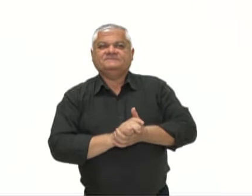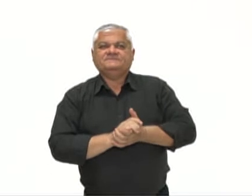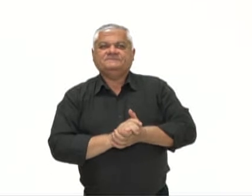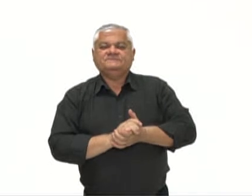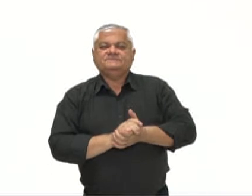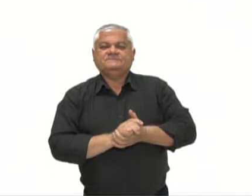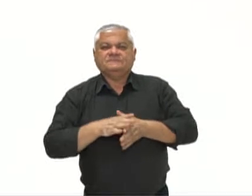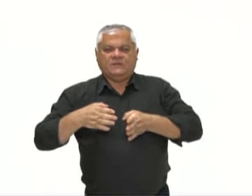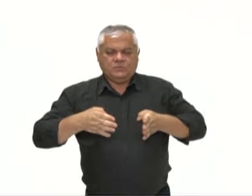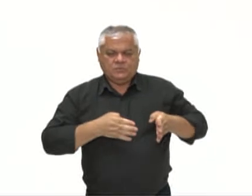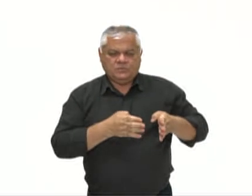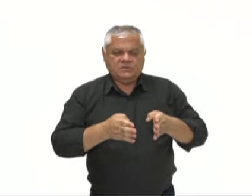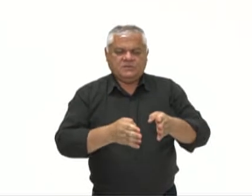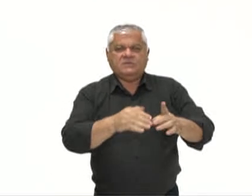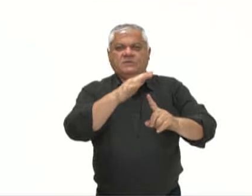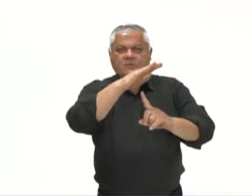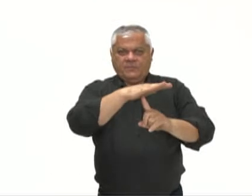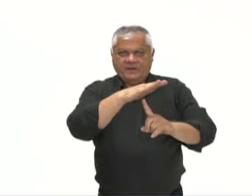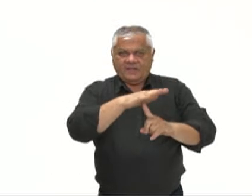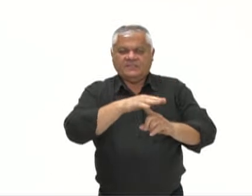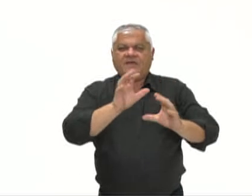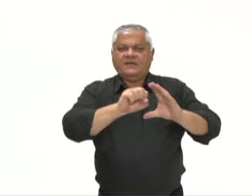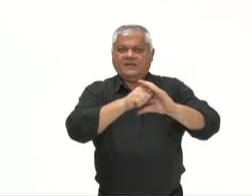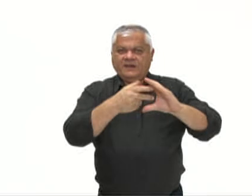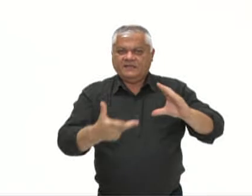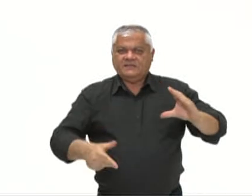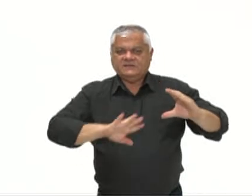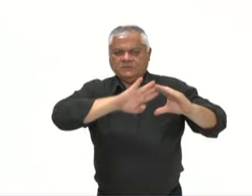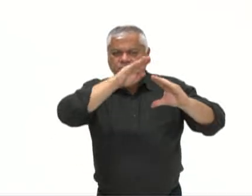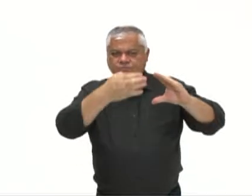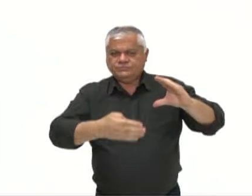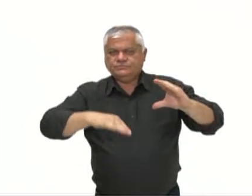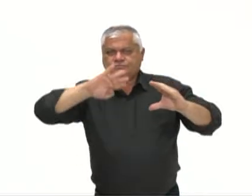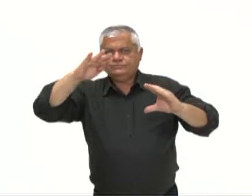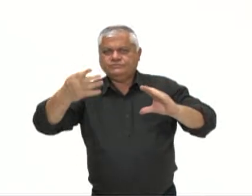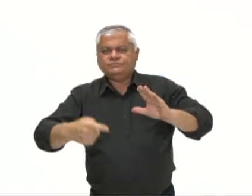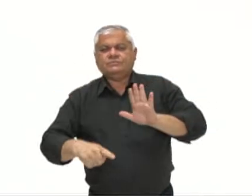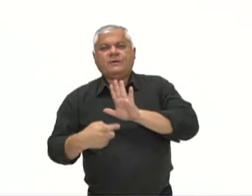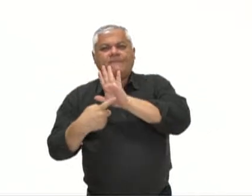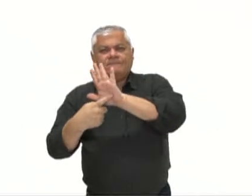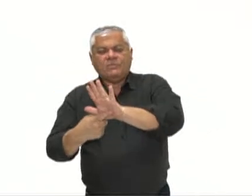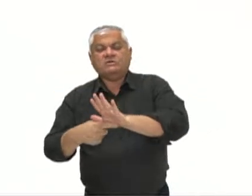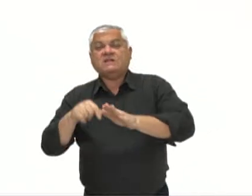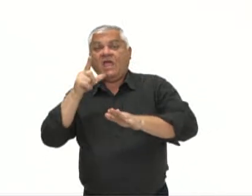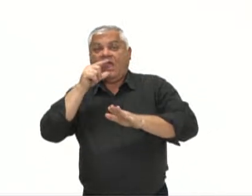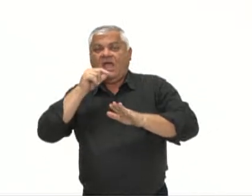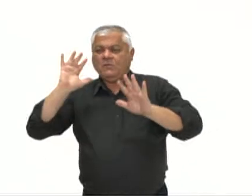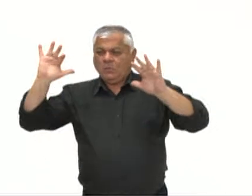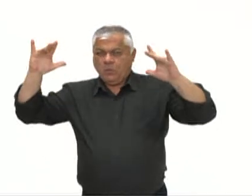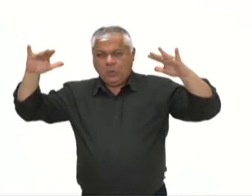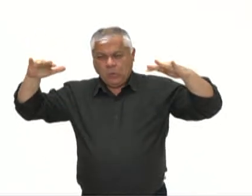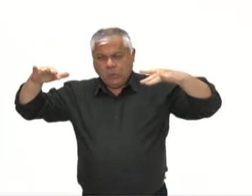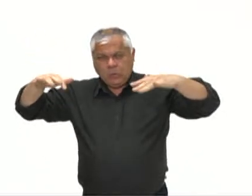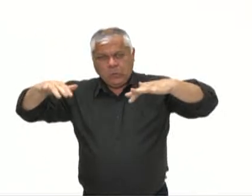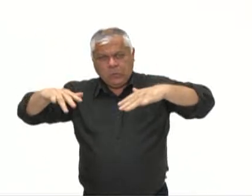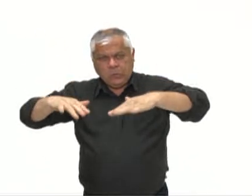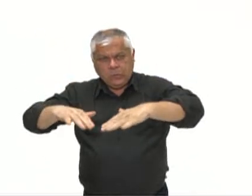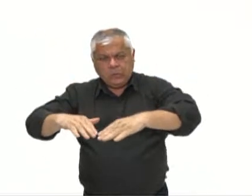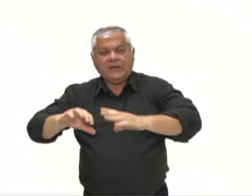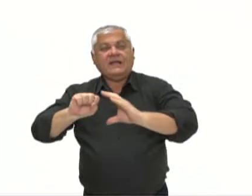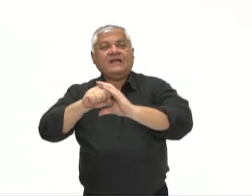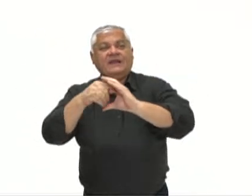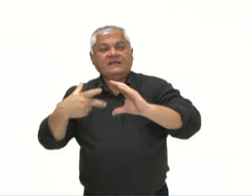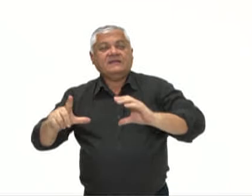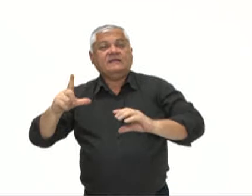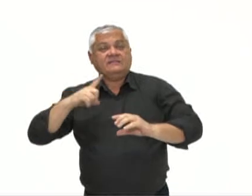rios paranaenses, em função das suas características de relevo, apresentam águas com grandes velocidades e quedas de água. Estas características